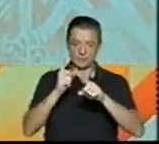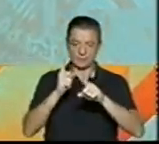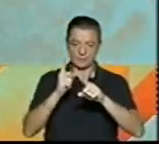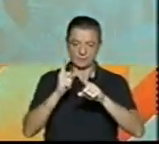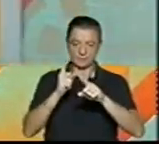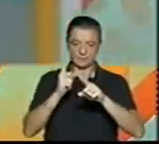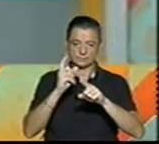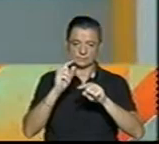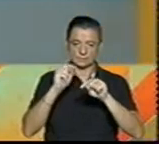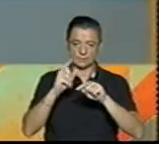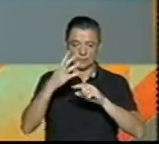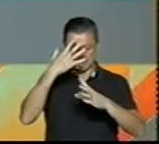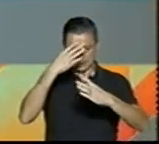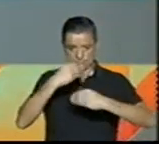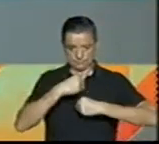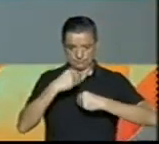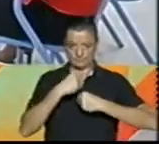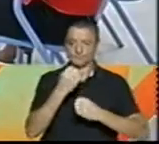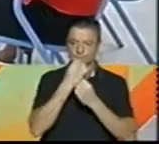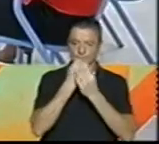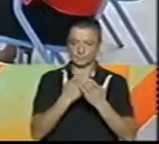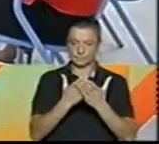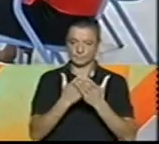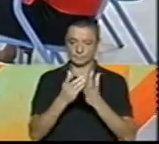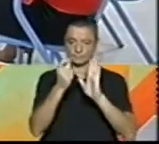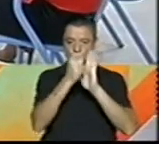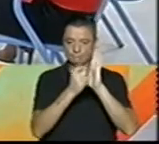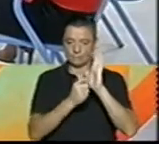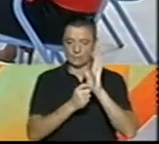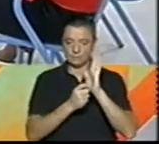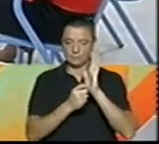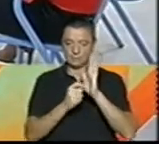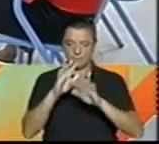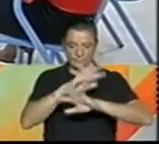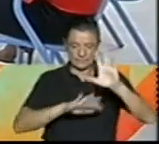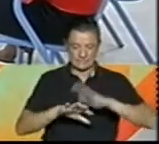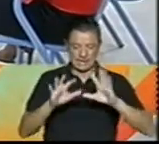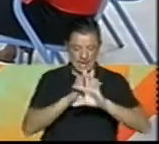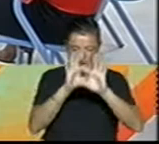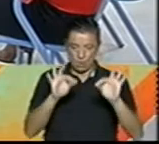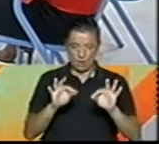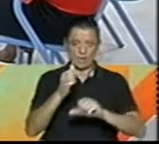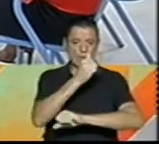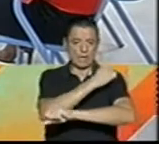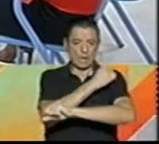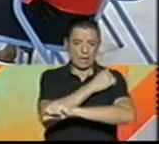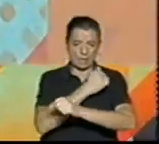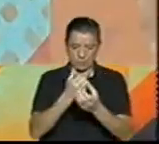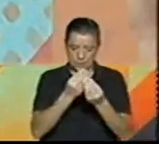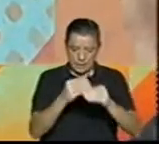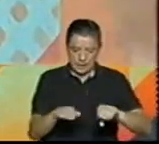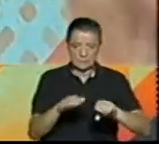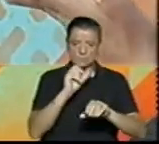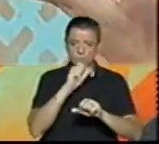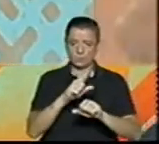Armandinha, que foi muito simpática em dar-me esta receita. Eu vou fazer exatamente com ela. É evidente que em casa, até com crianças e coisas